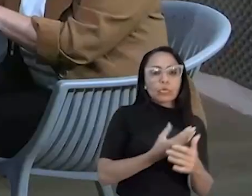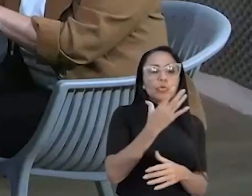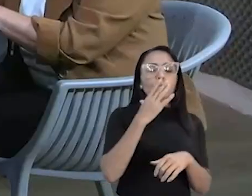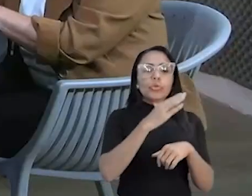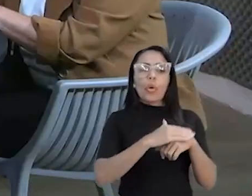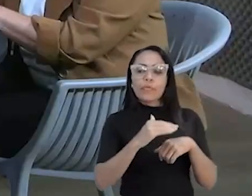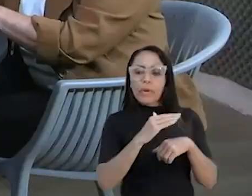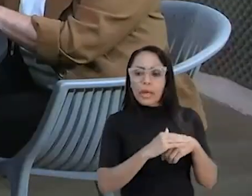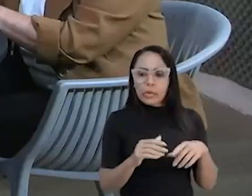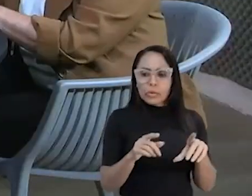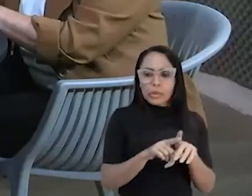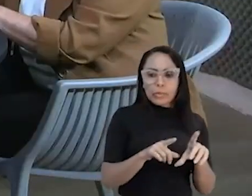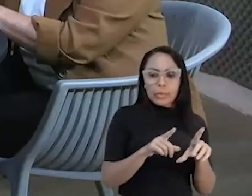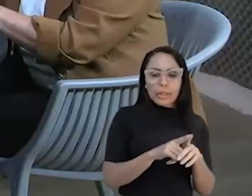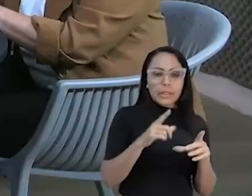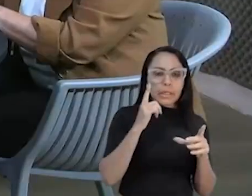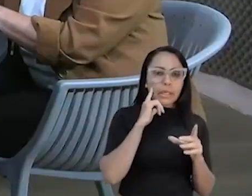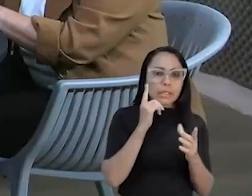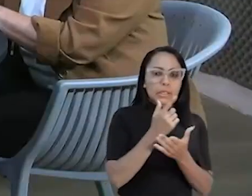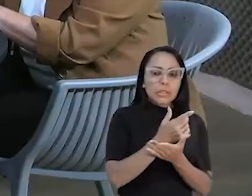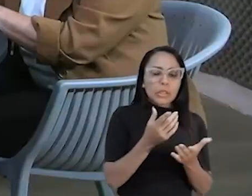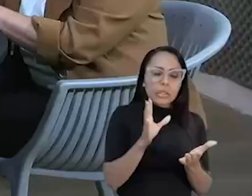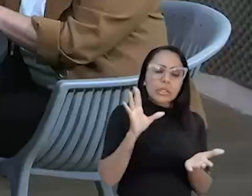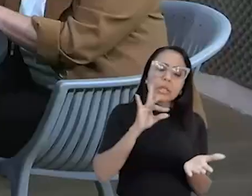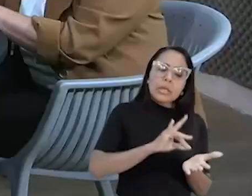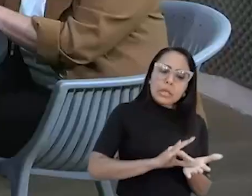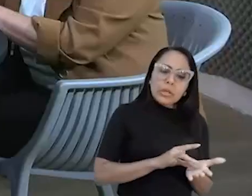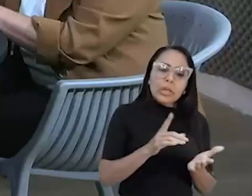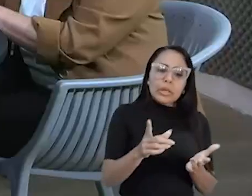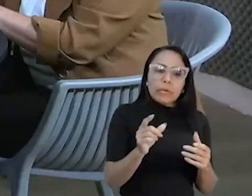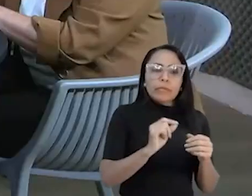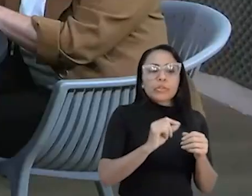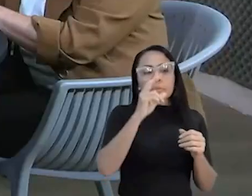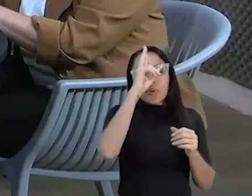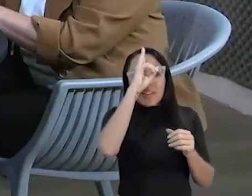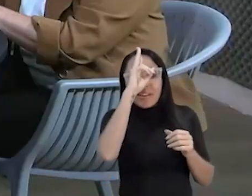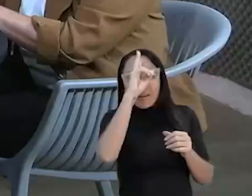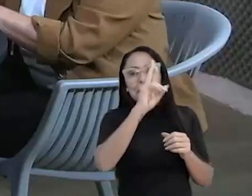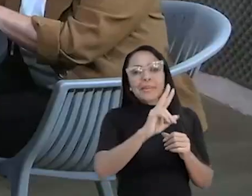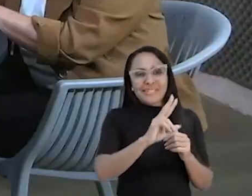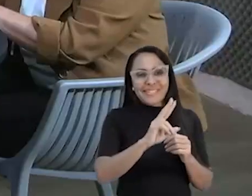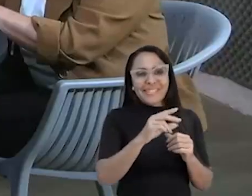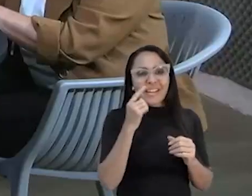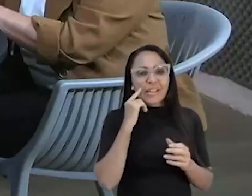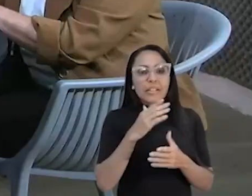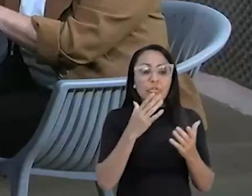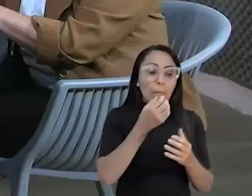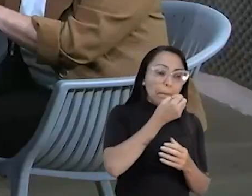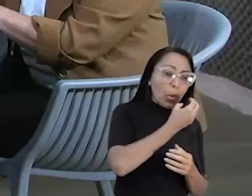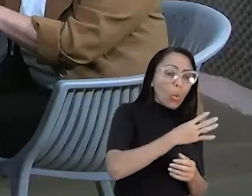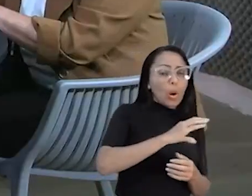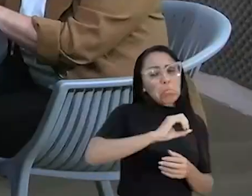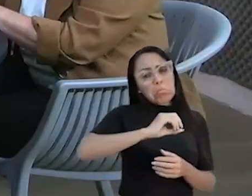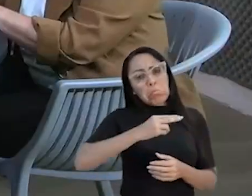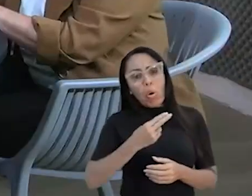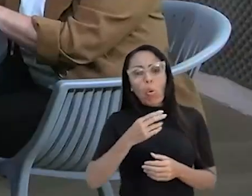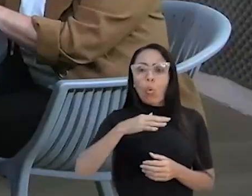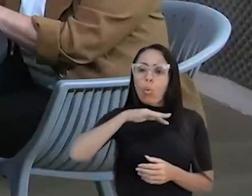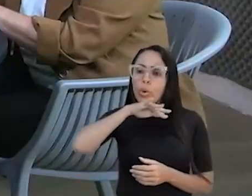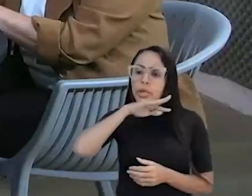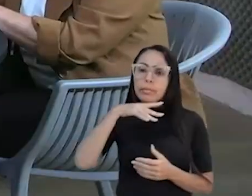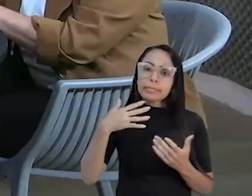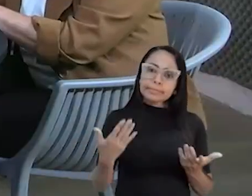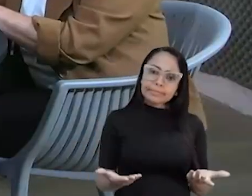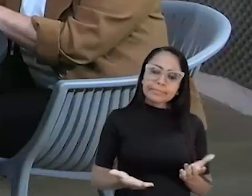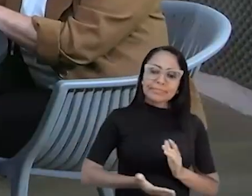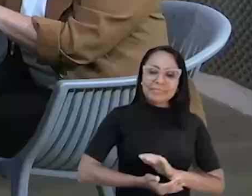você cria esse registro, criando esse registro, você faz com que a pessoa lembre, né? Seja uma coisa boa, seja uma coisa ruim, a gente lembra.